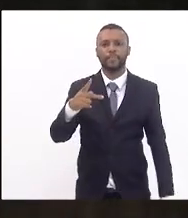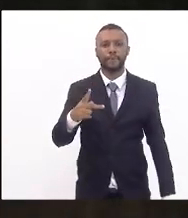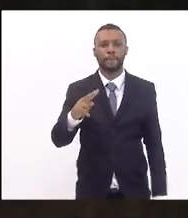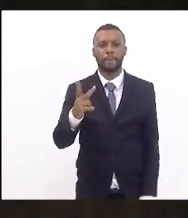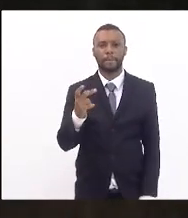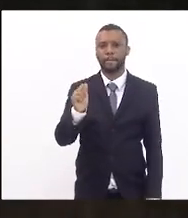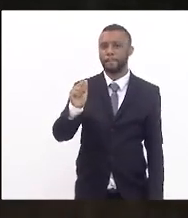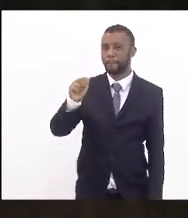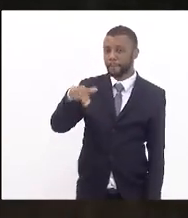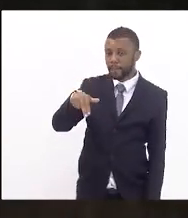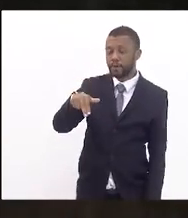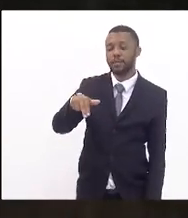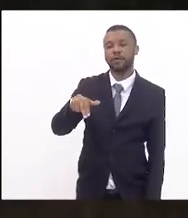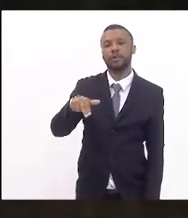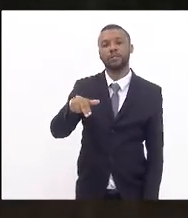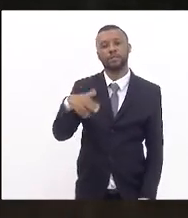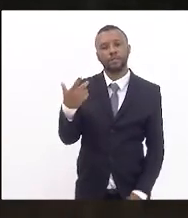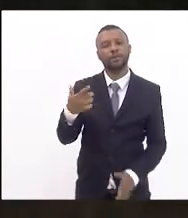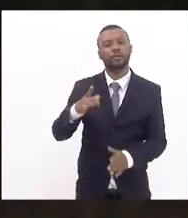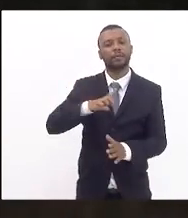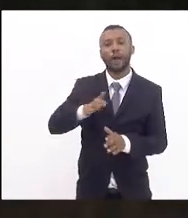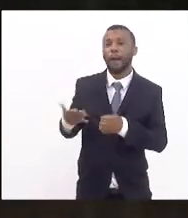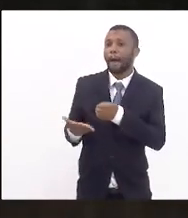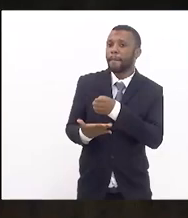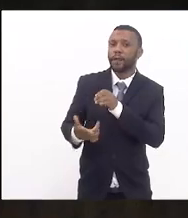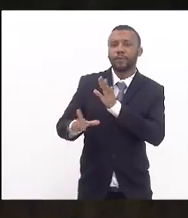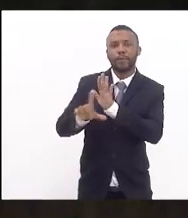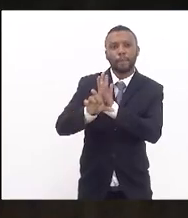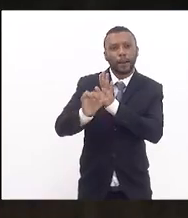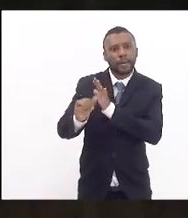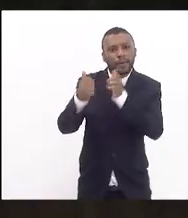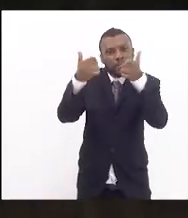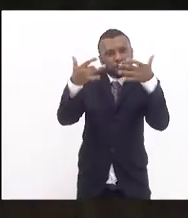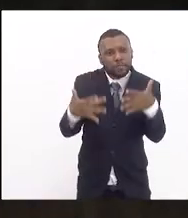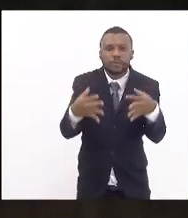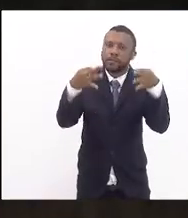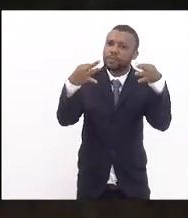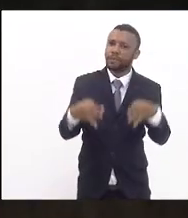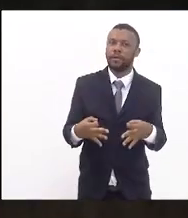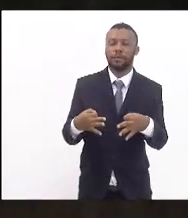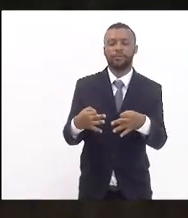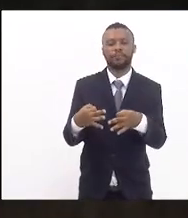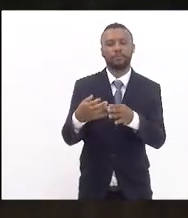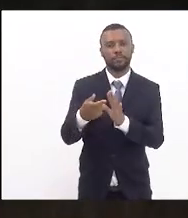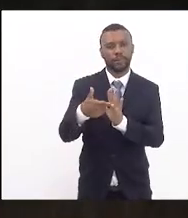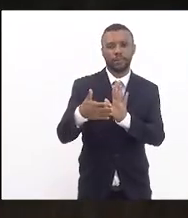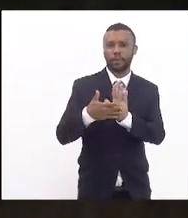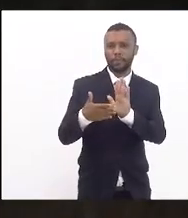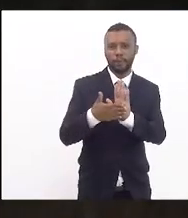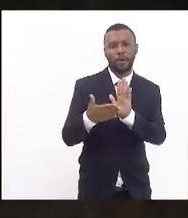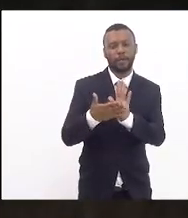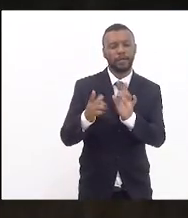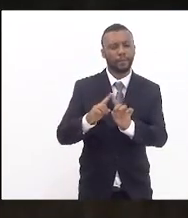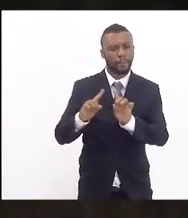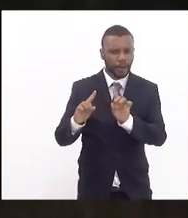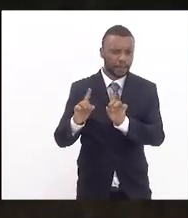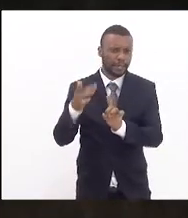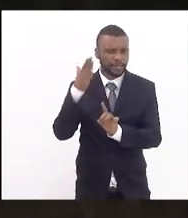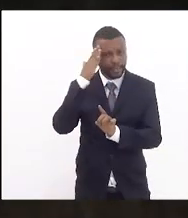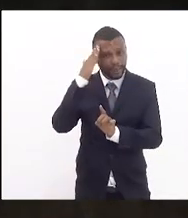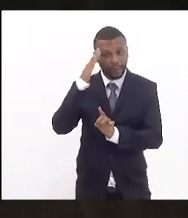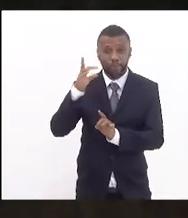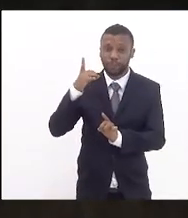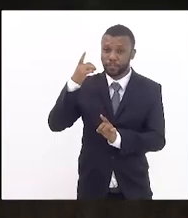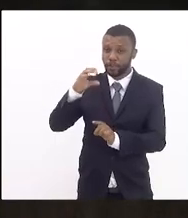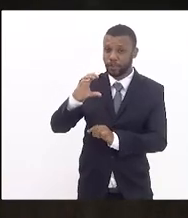já numa lei existente que trata exatamente dessa matéria. Mas, de qualquer maneira, é porque o deputado Carlos Macedo,